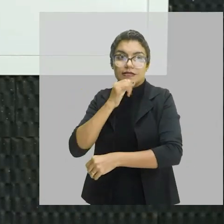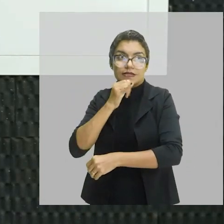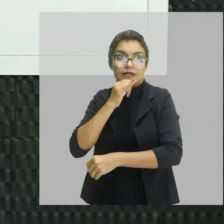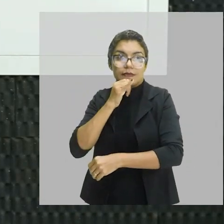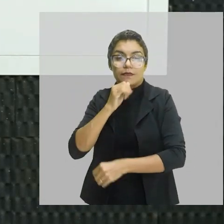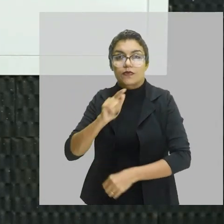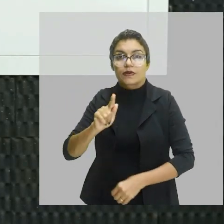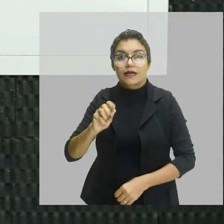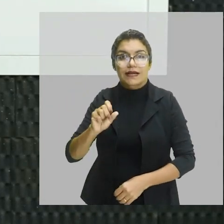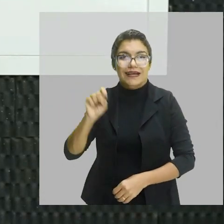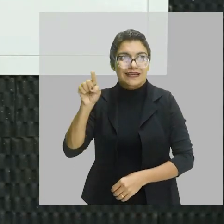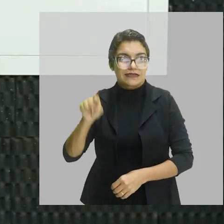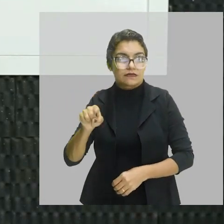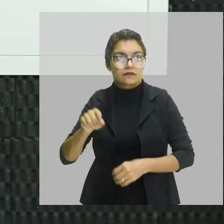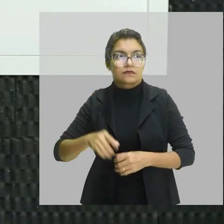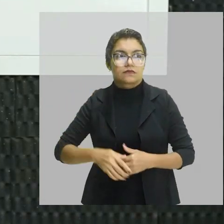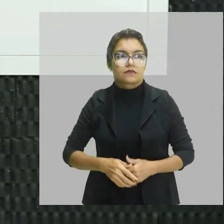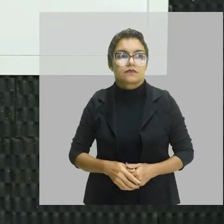que a potência,